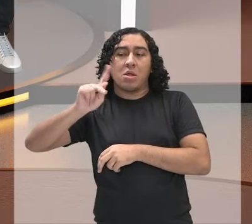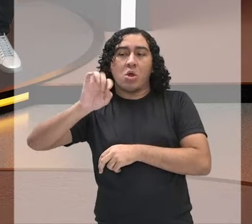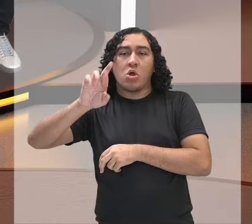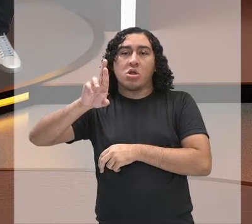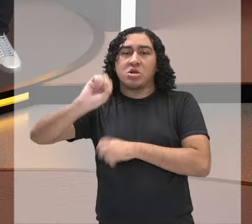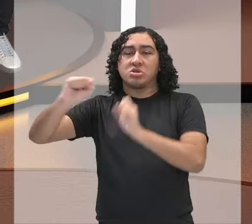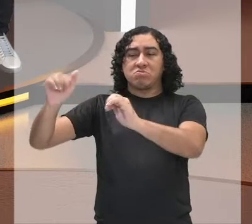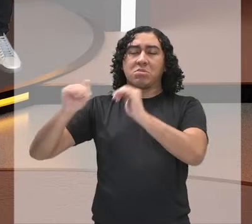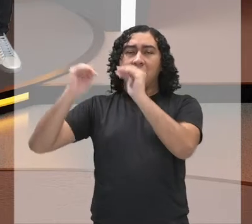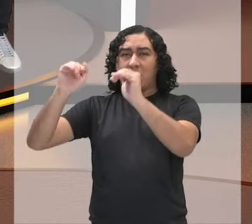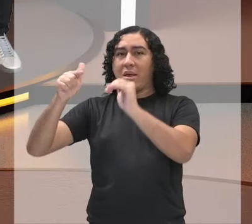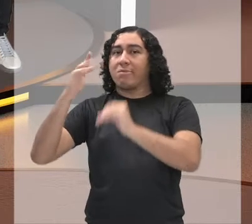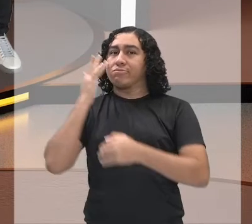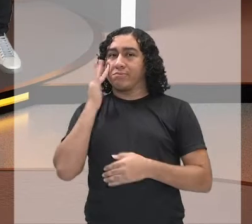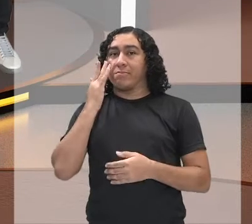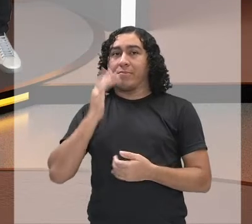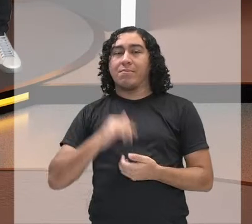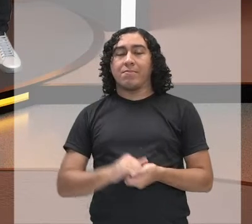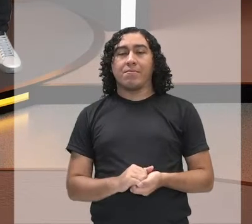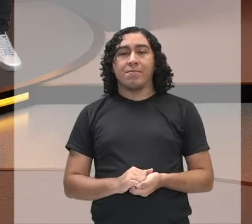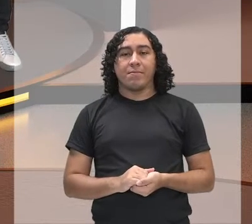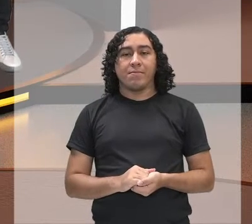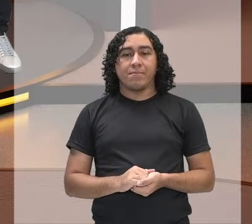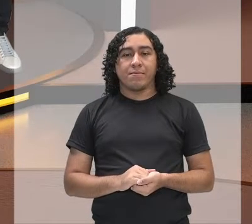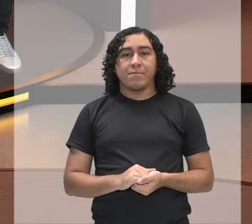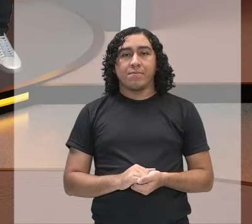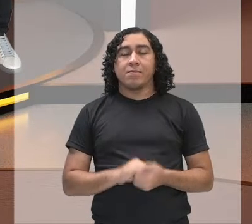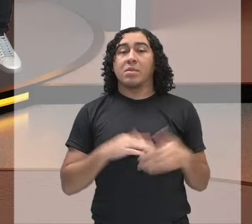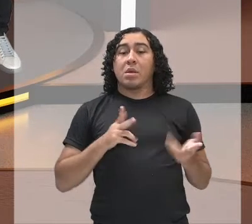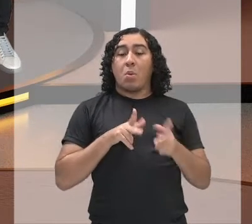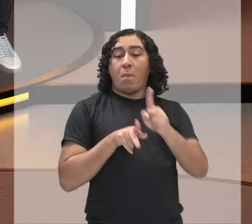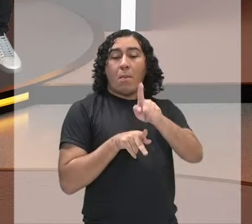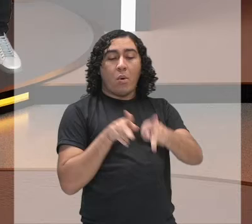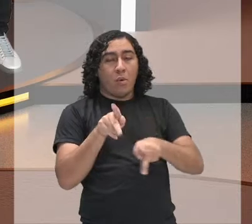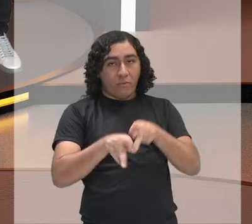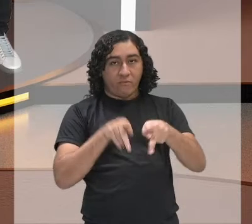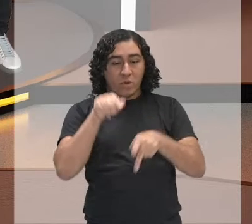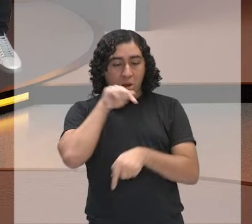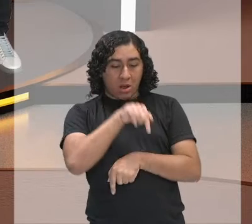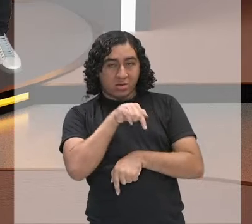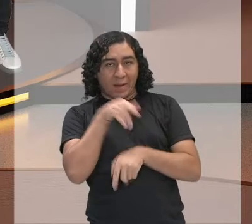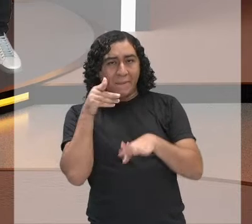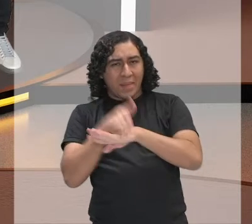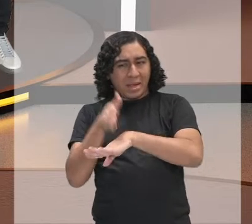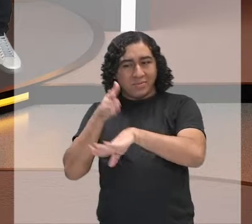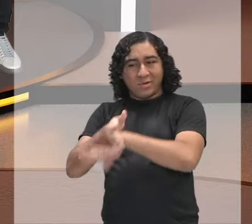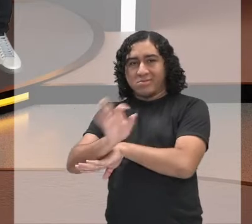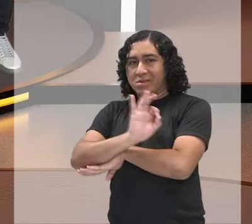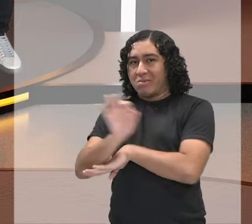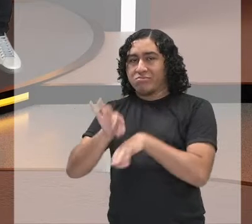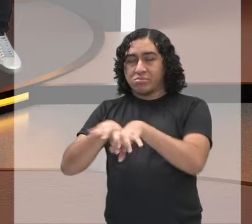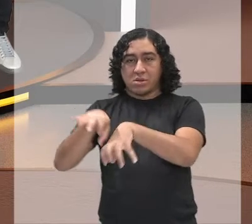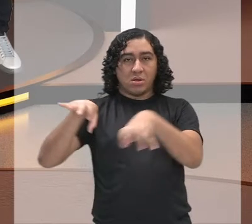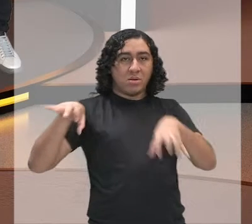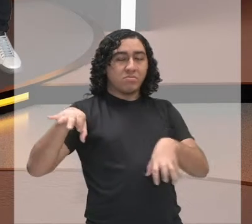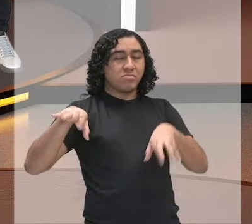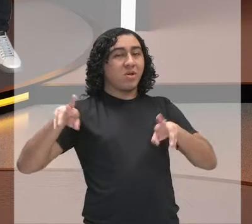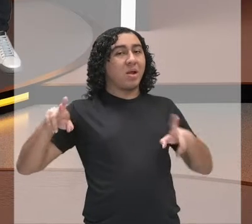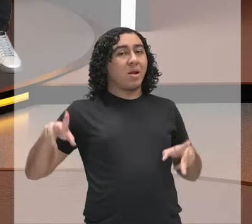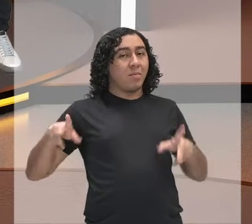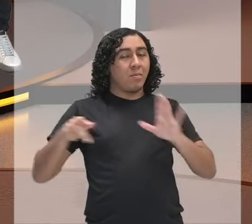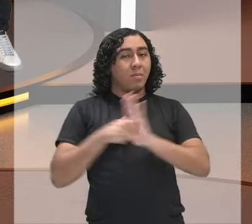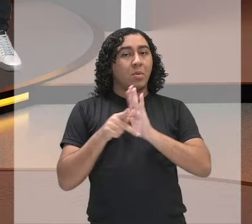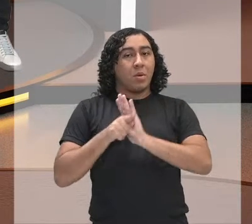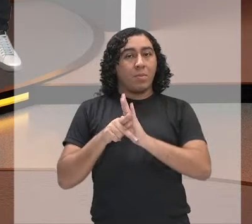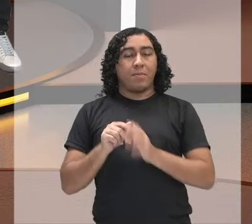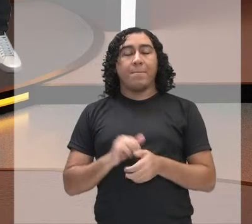melhores? Não é isso? Então, o povo não participou desse processo, ficou à margem, né, do processo de